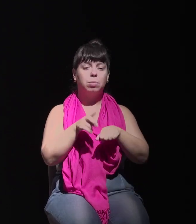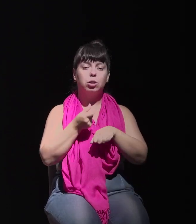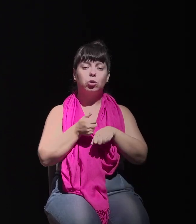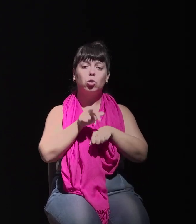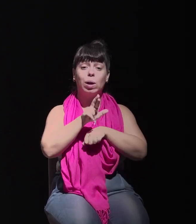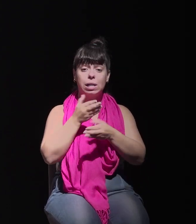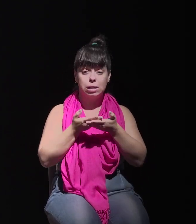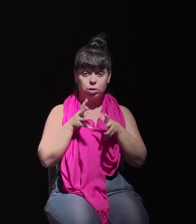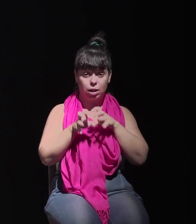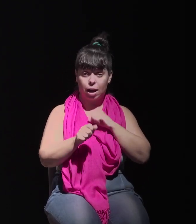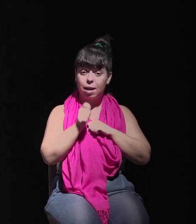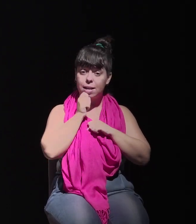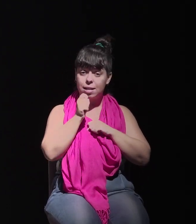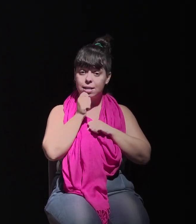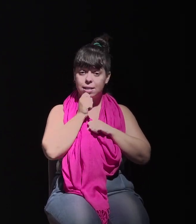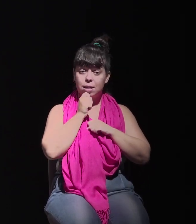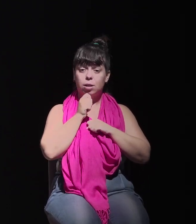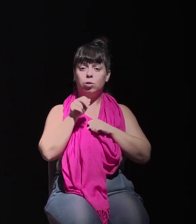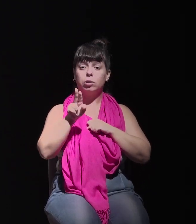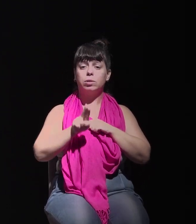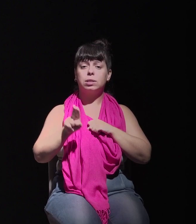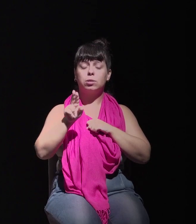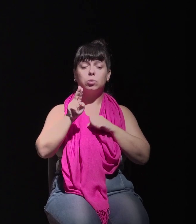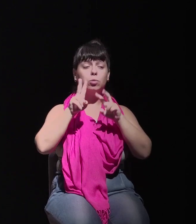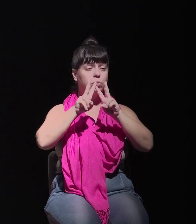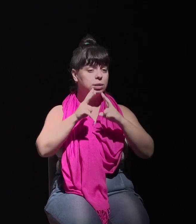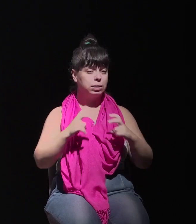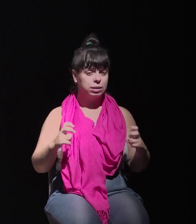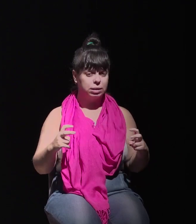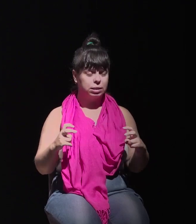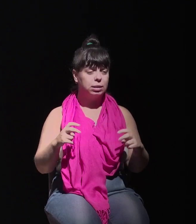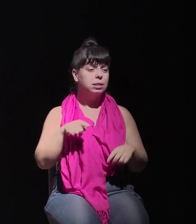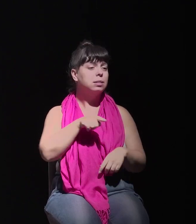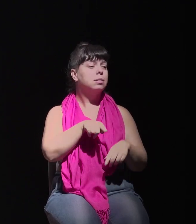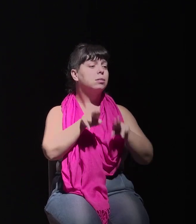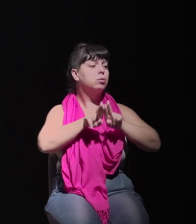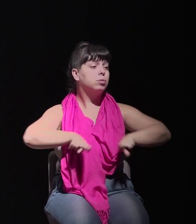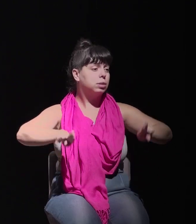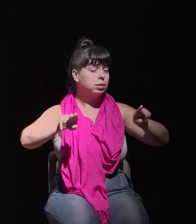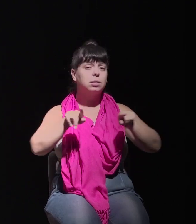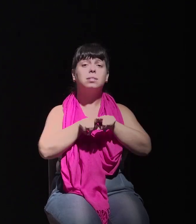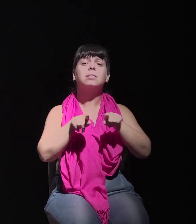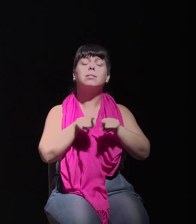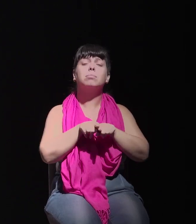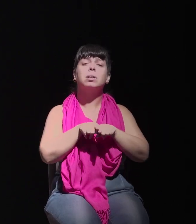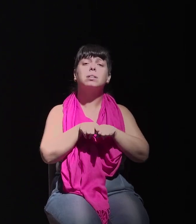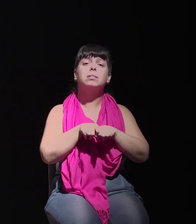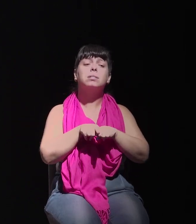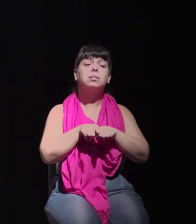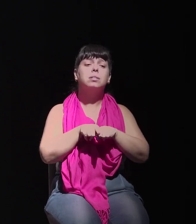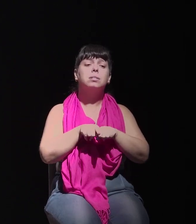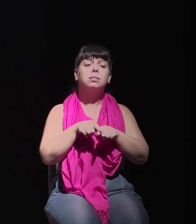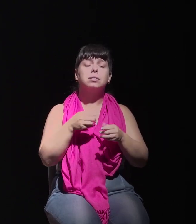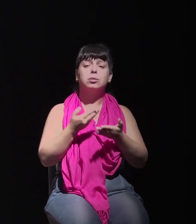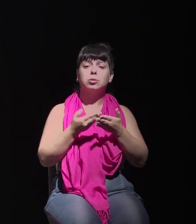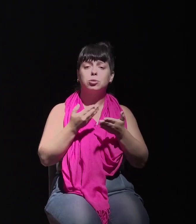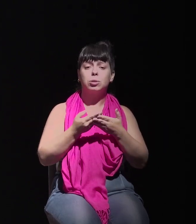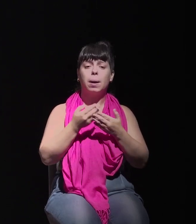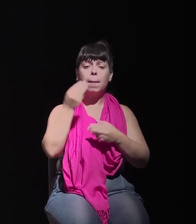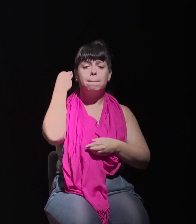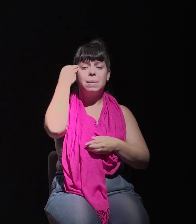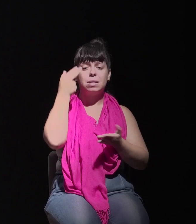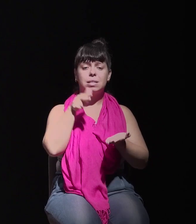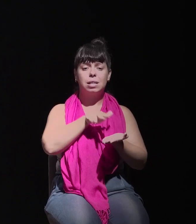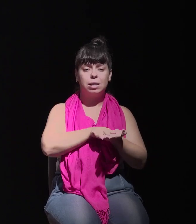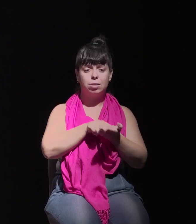pela Universidade Federal de Santa Catarina e psicanalista em formação pelo Instituto Maiêutica de Florianópolis. É